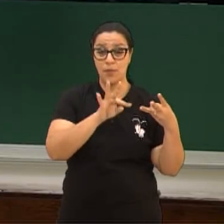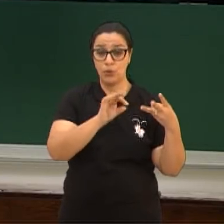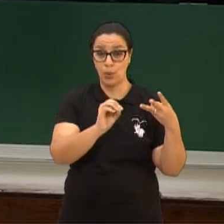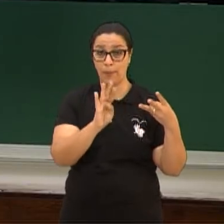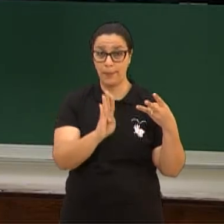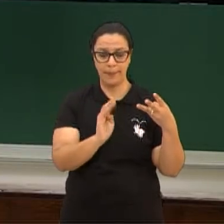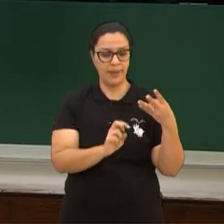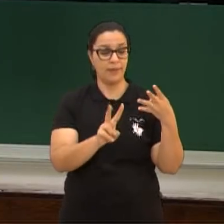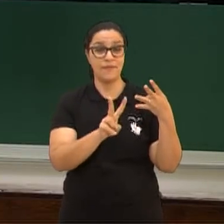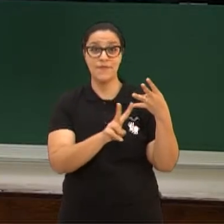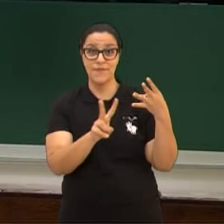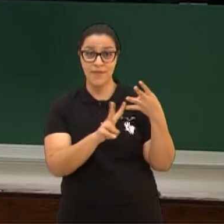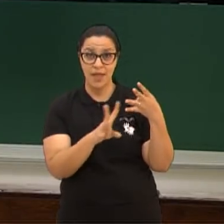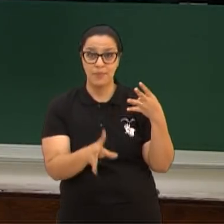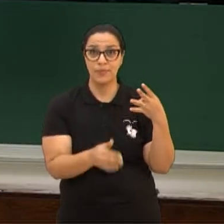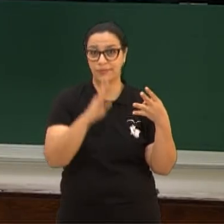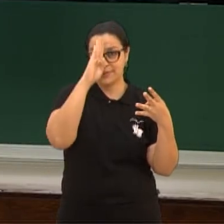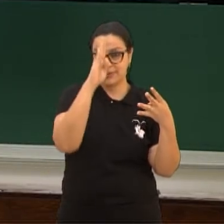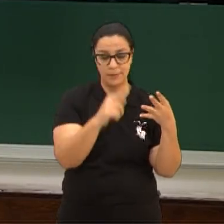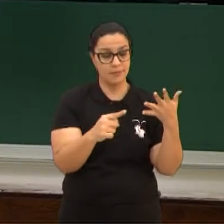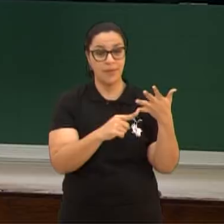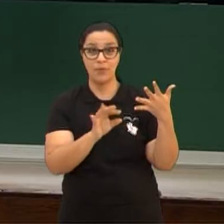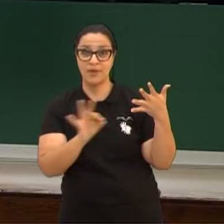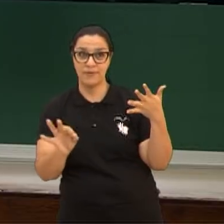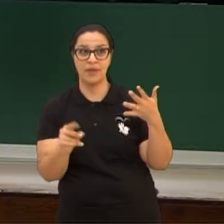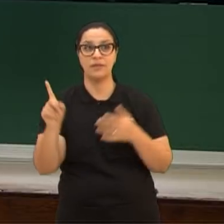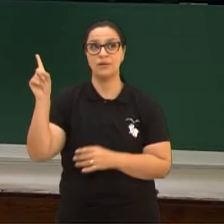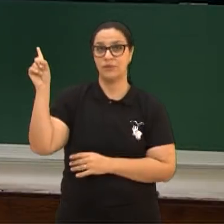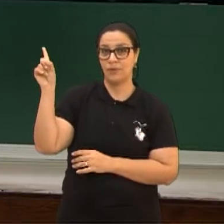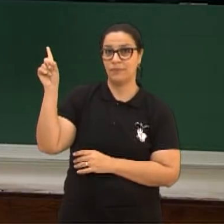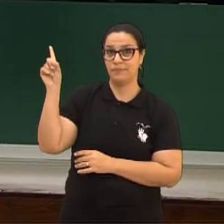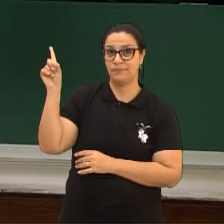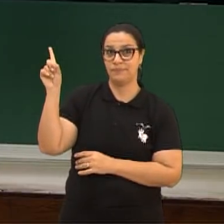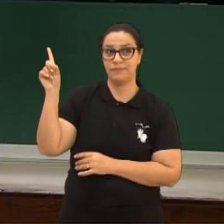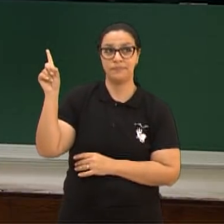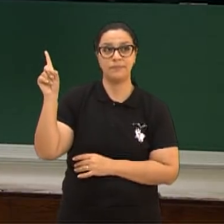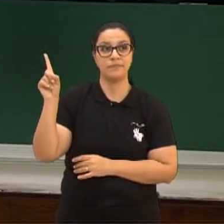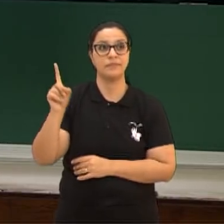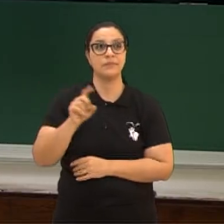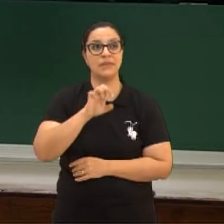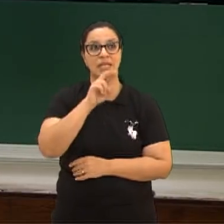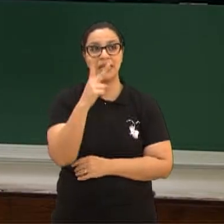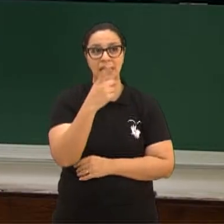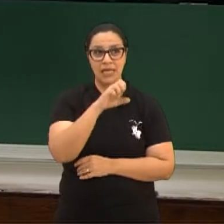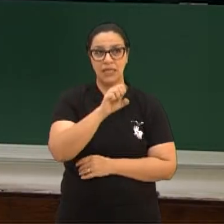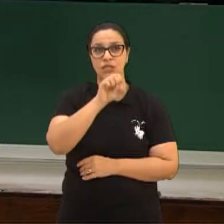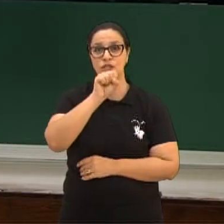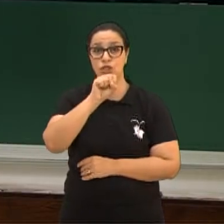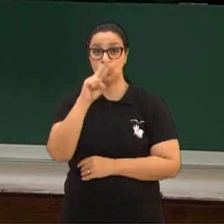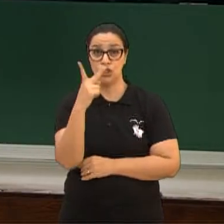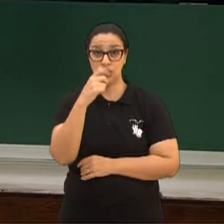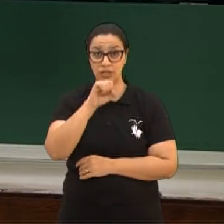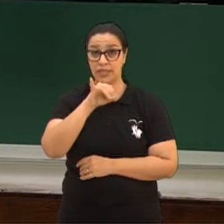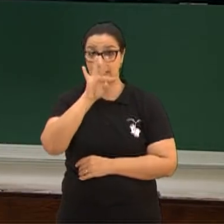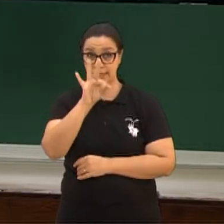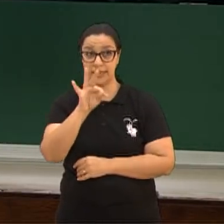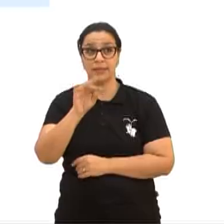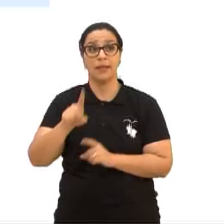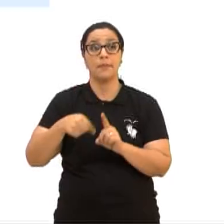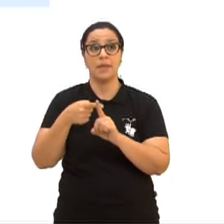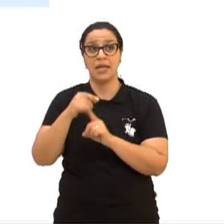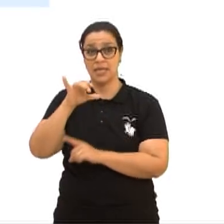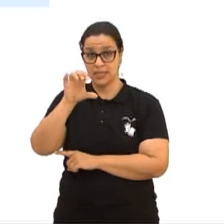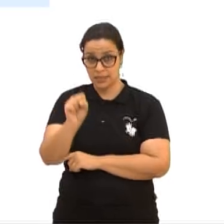Verbo, pronome, I, verbo am, pronome he, she, it, verbo